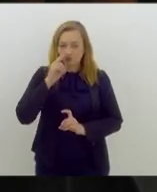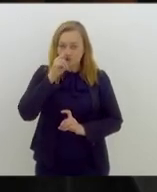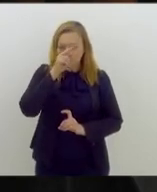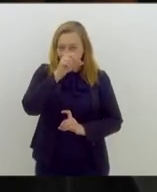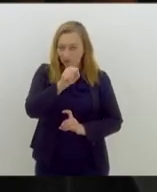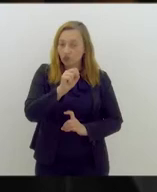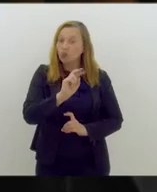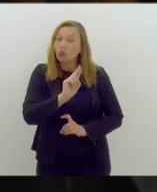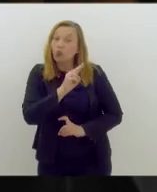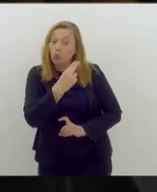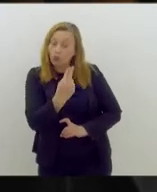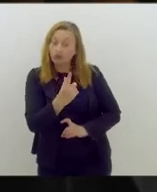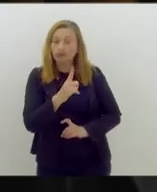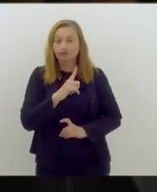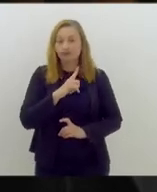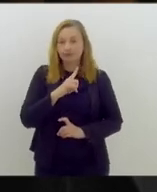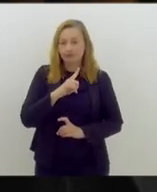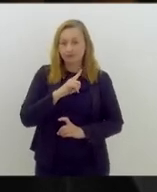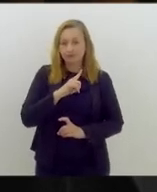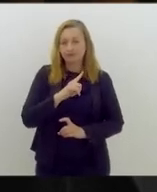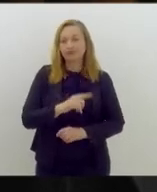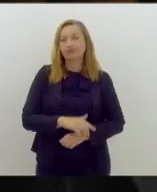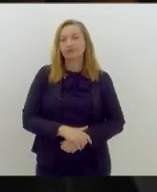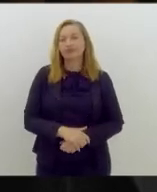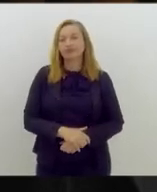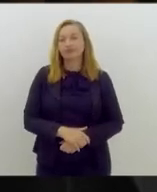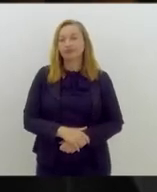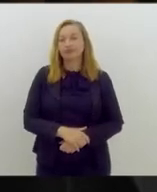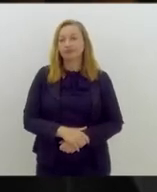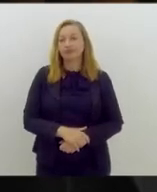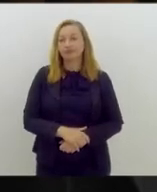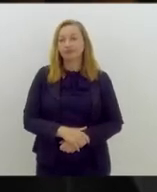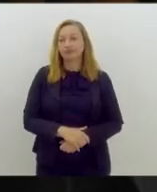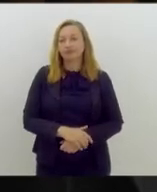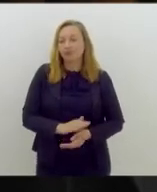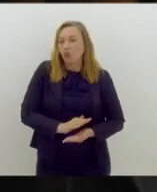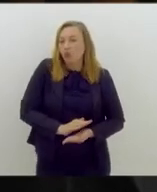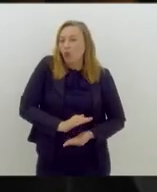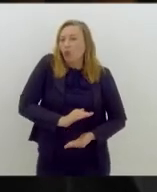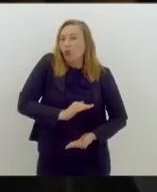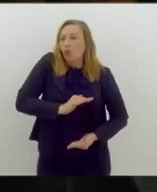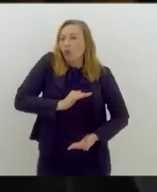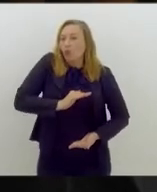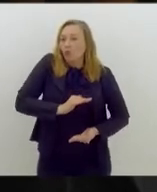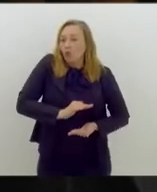ou tiveram que enfrentar todo esse volume